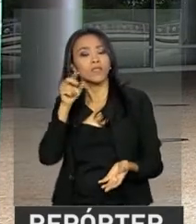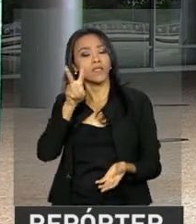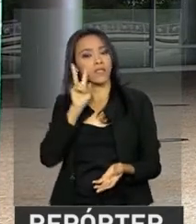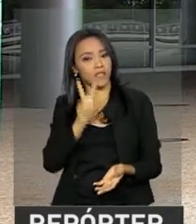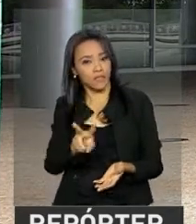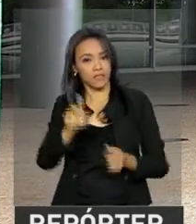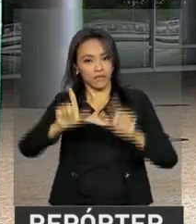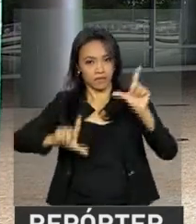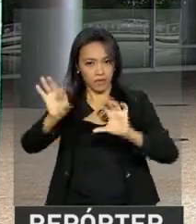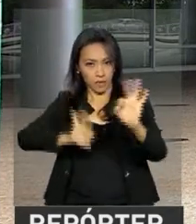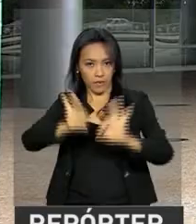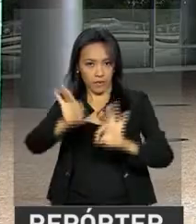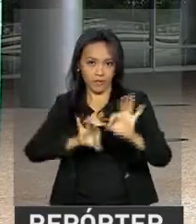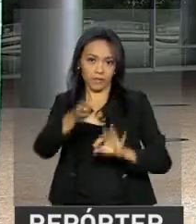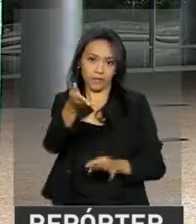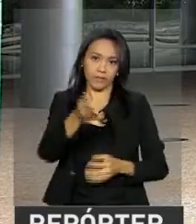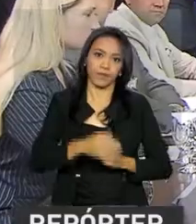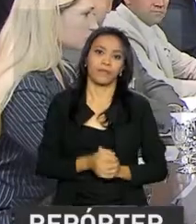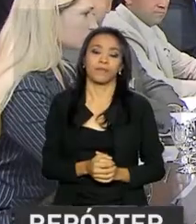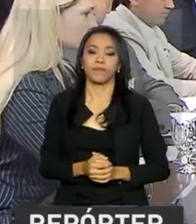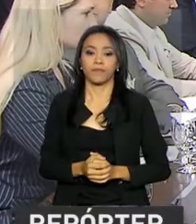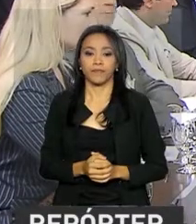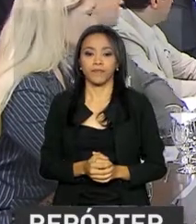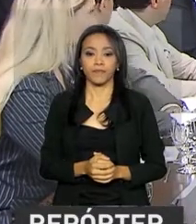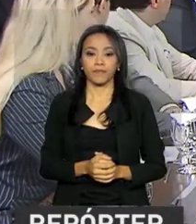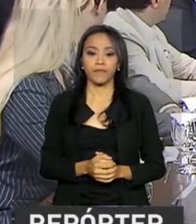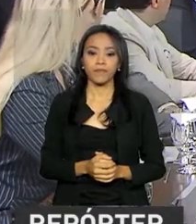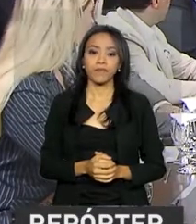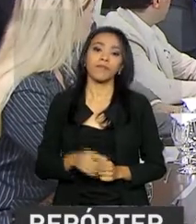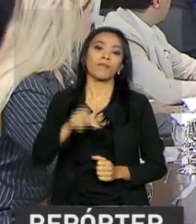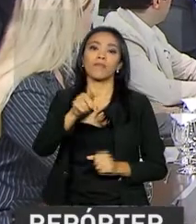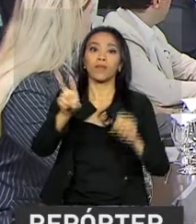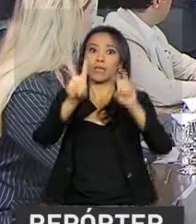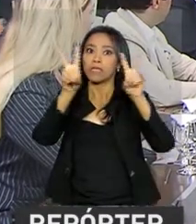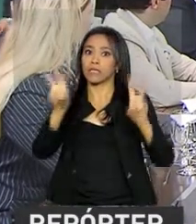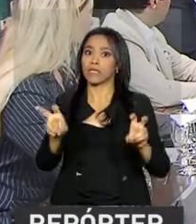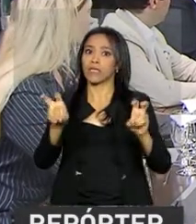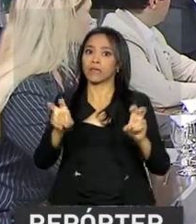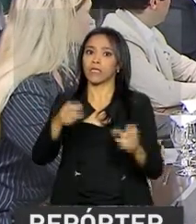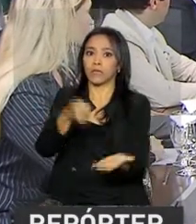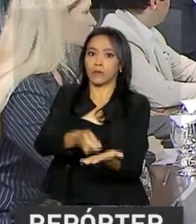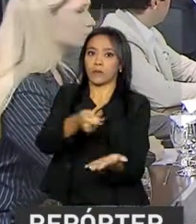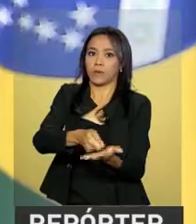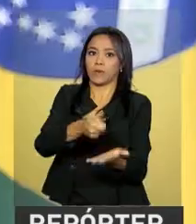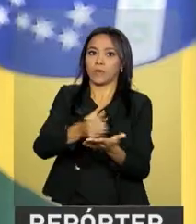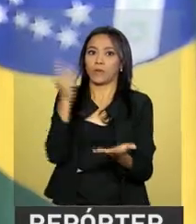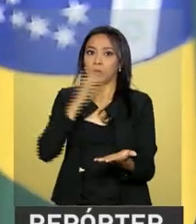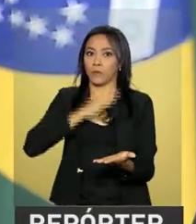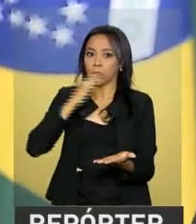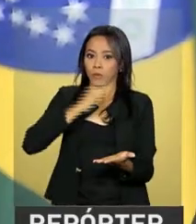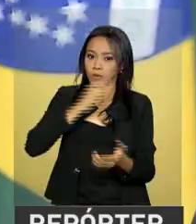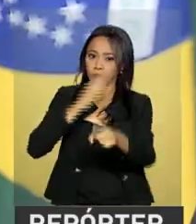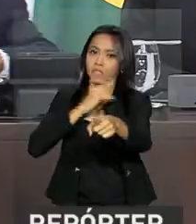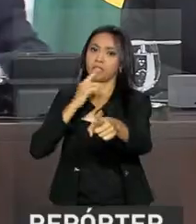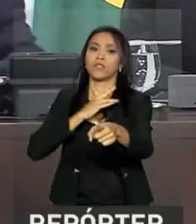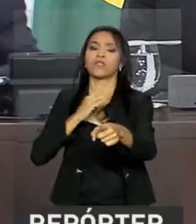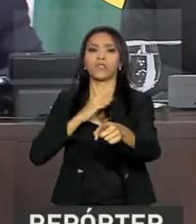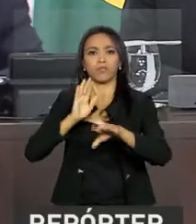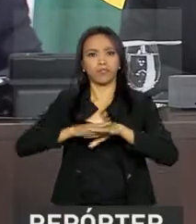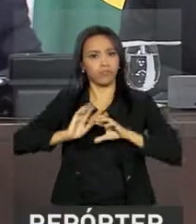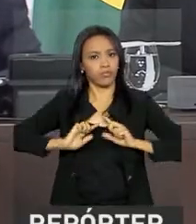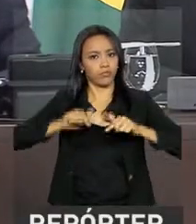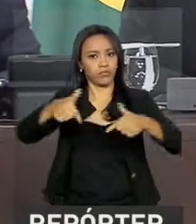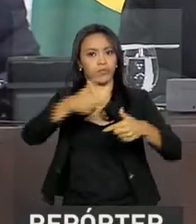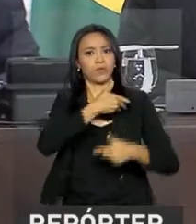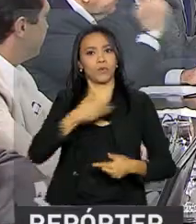que a tv nbr preparou o assunto exigiu ação emergencial por parte do governo no